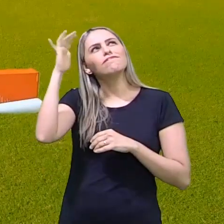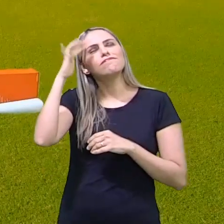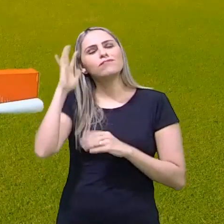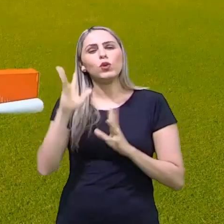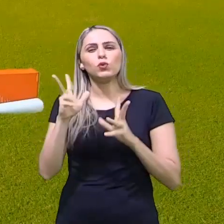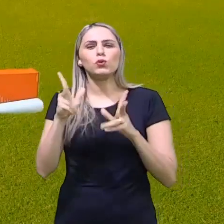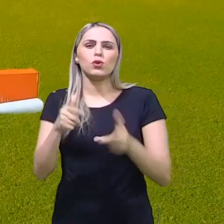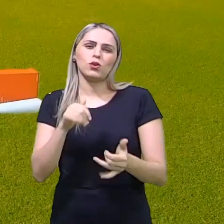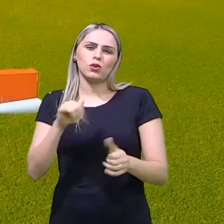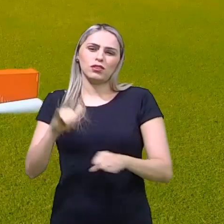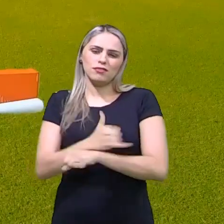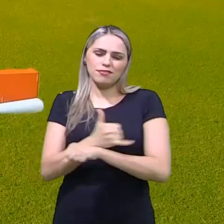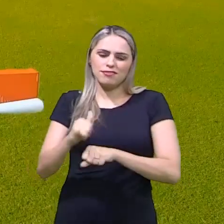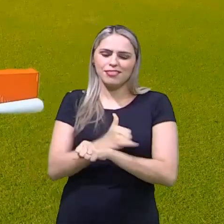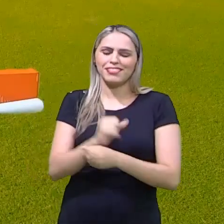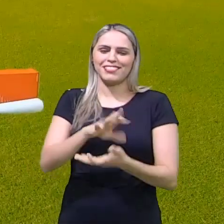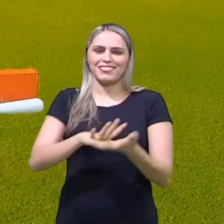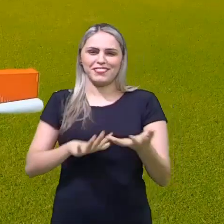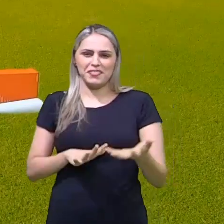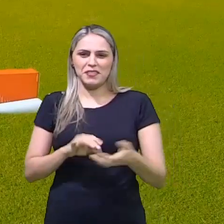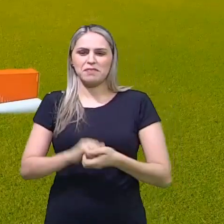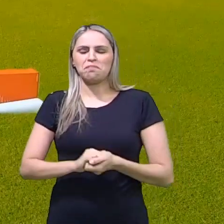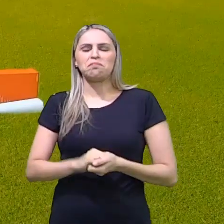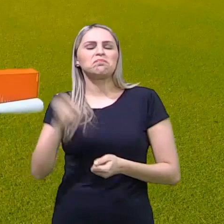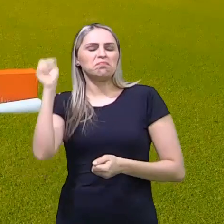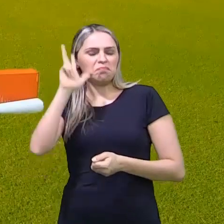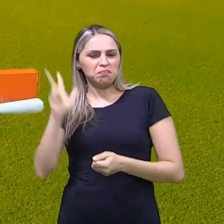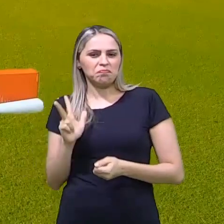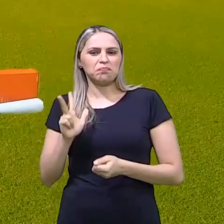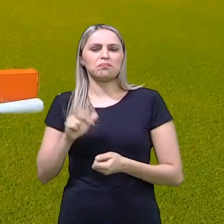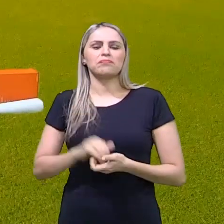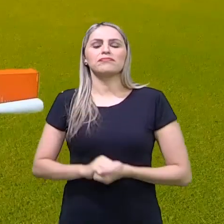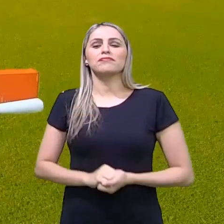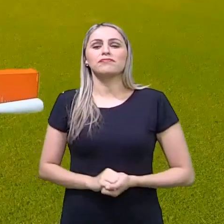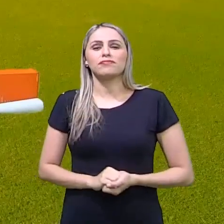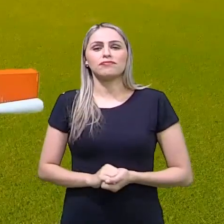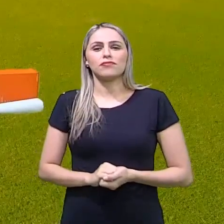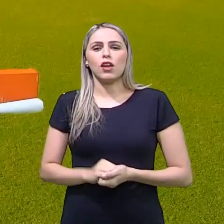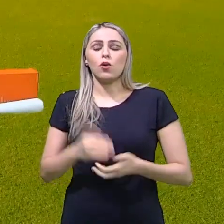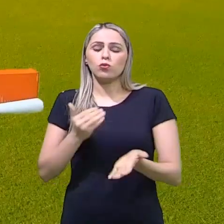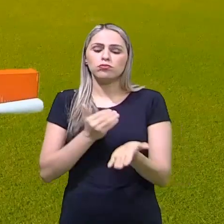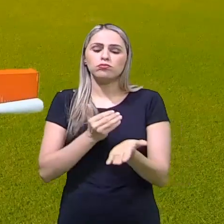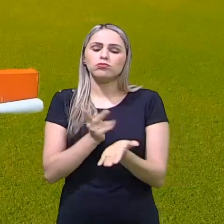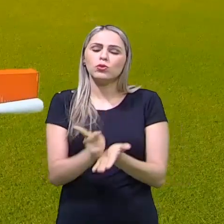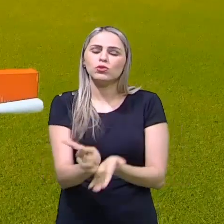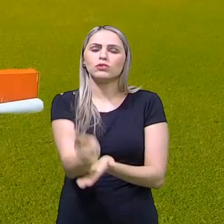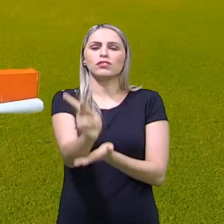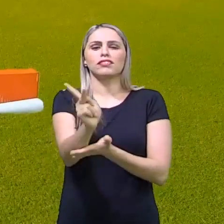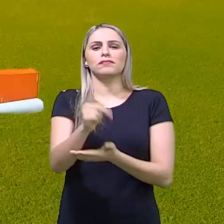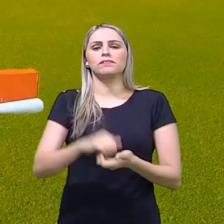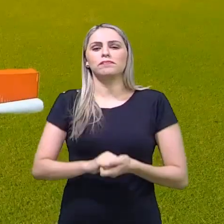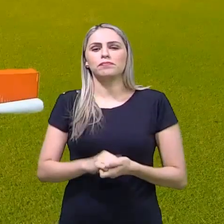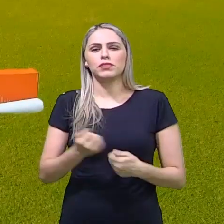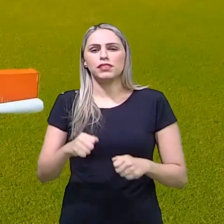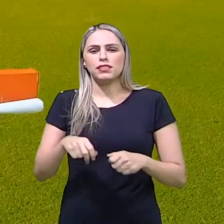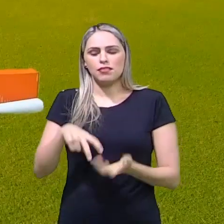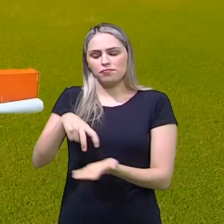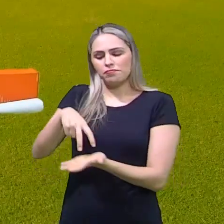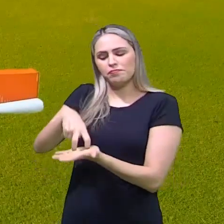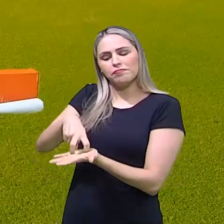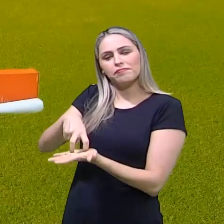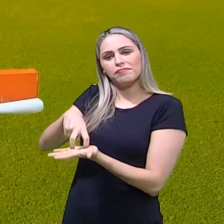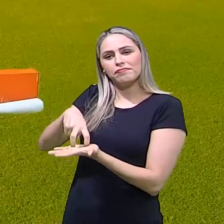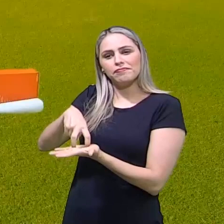A Vitória é muito esperta. Parabéns, Vitória. Vamos continuar com nossos movimentos. Lá. Pra jogar golfe legal, a gente tem que ter esses movimentos aqui na perna.